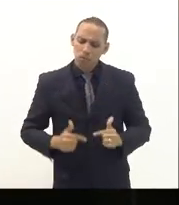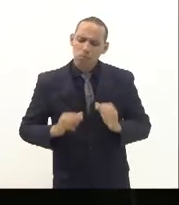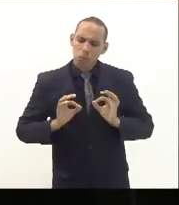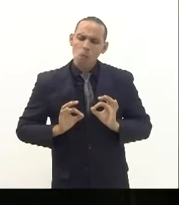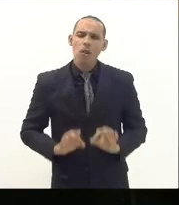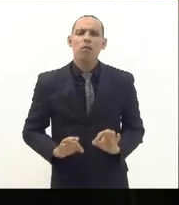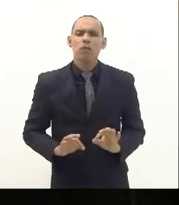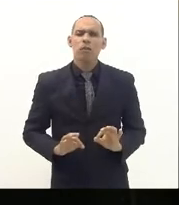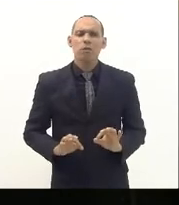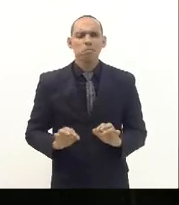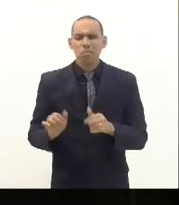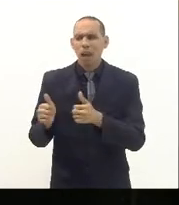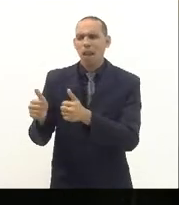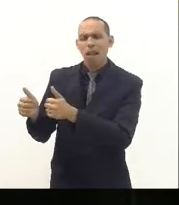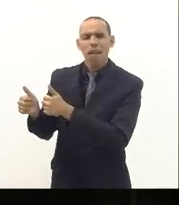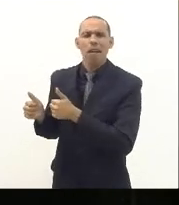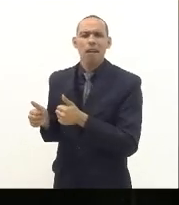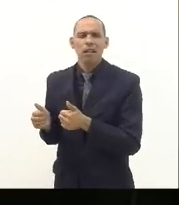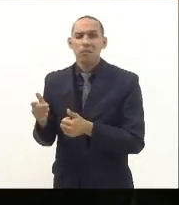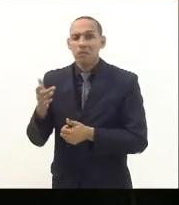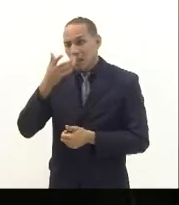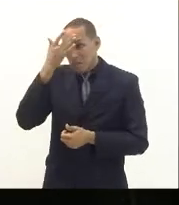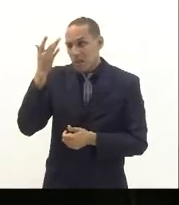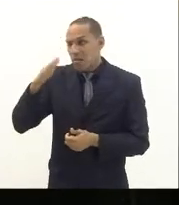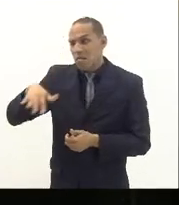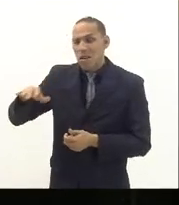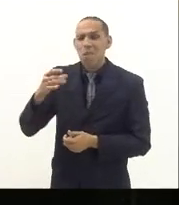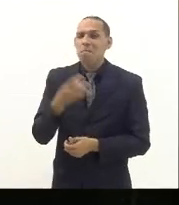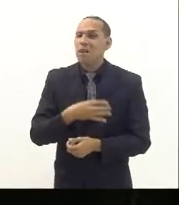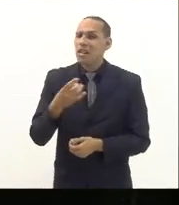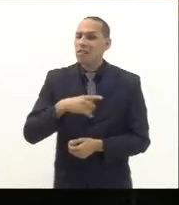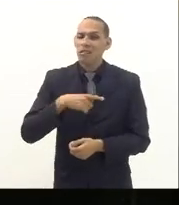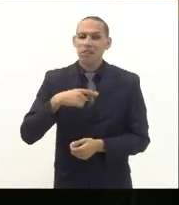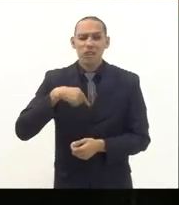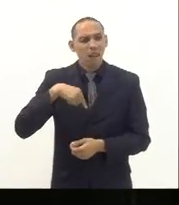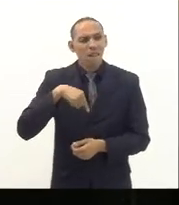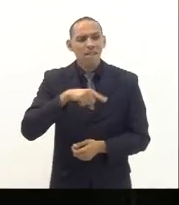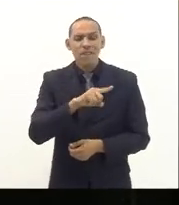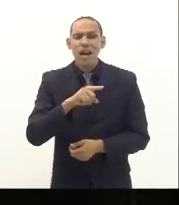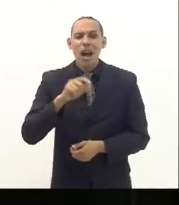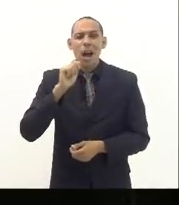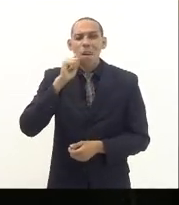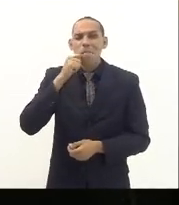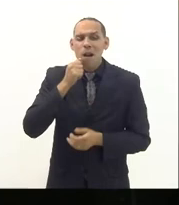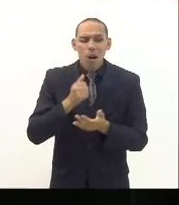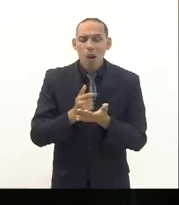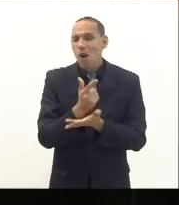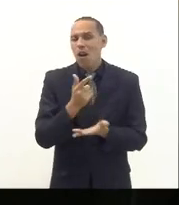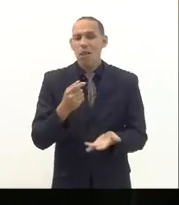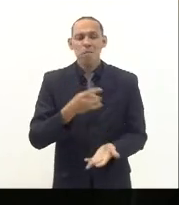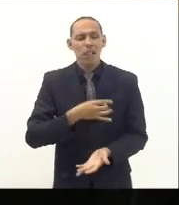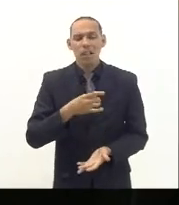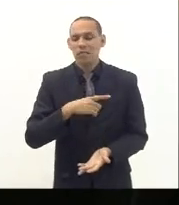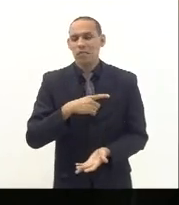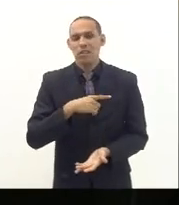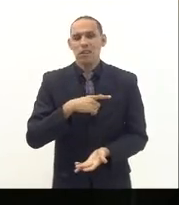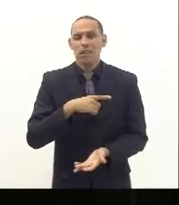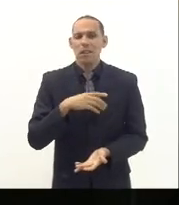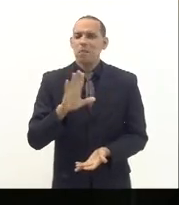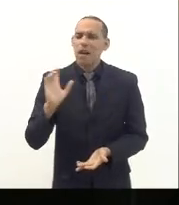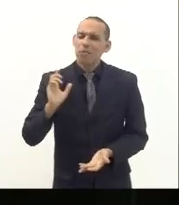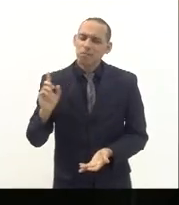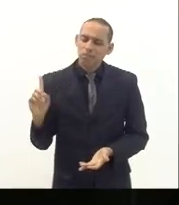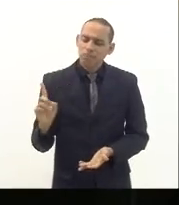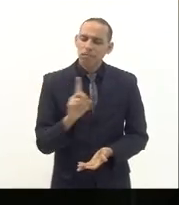pessoas do bem pessoas que têm medo de sair para buscar o pão de cada dia mas eu venho